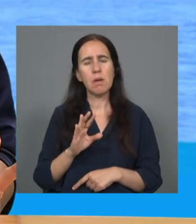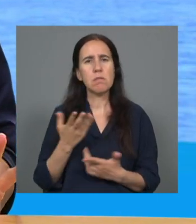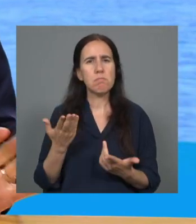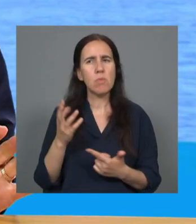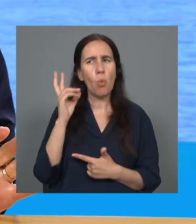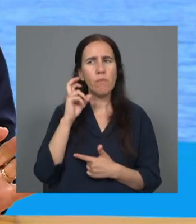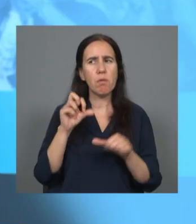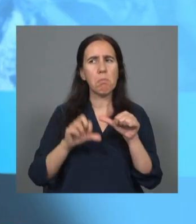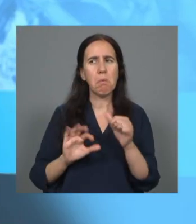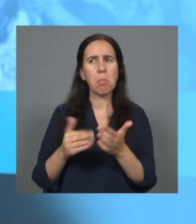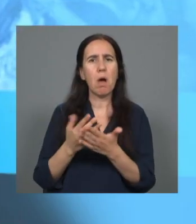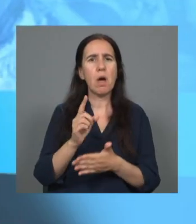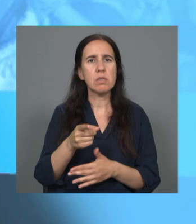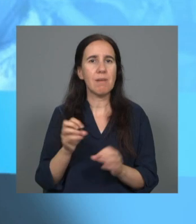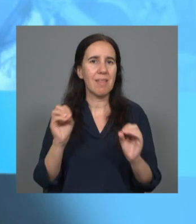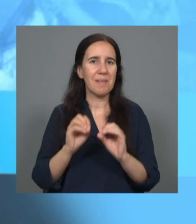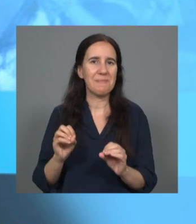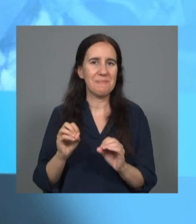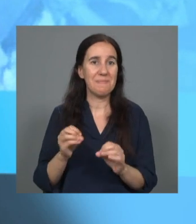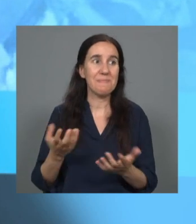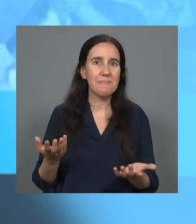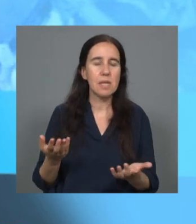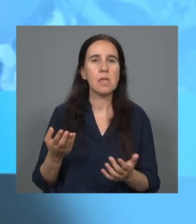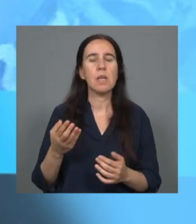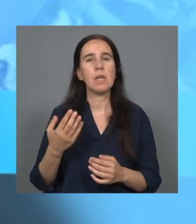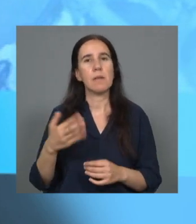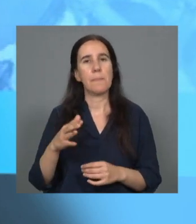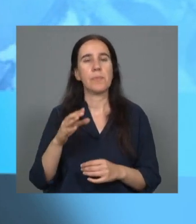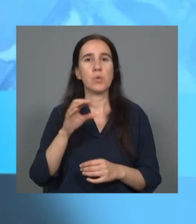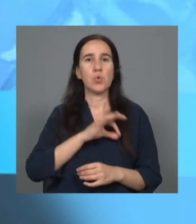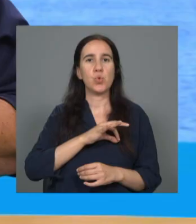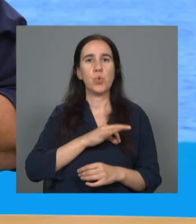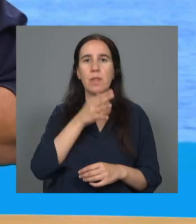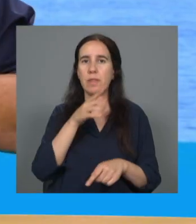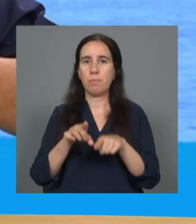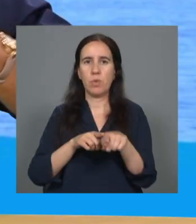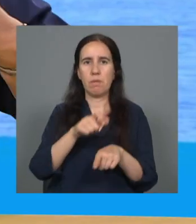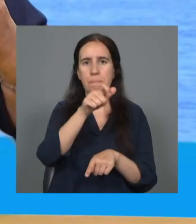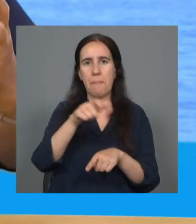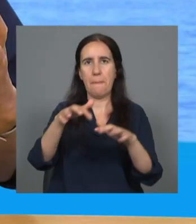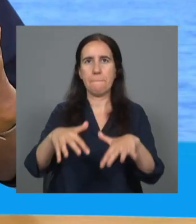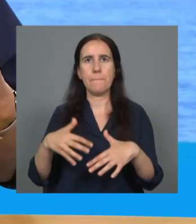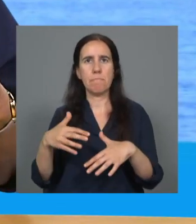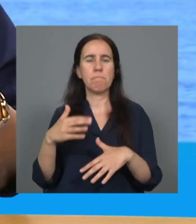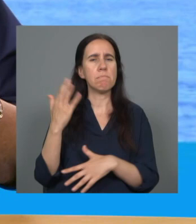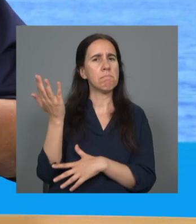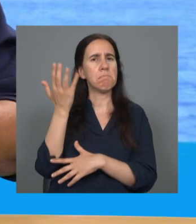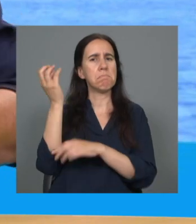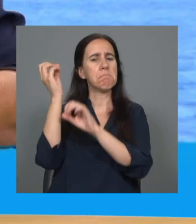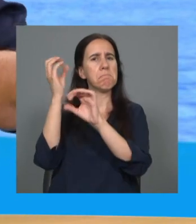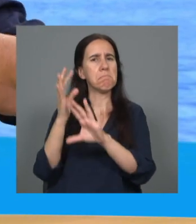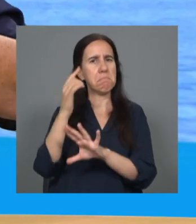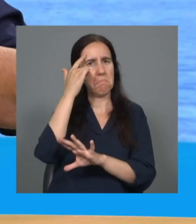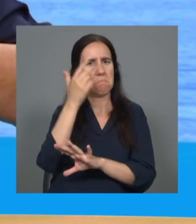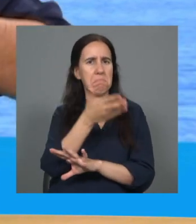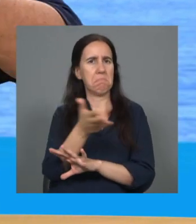ouviram? Nada. Portanto, há um conjunto de senhores deputados que se julgam iluminados, que